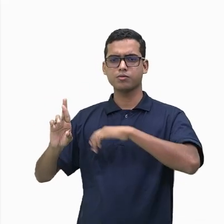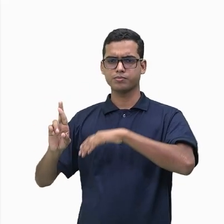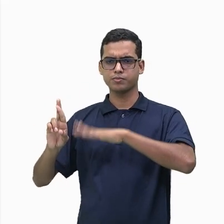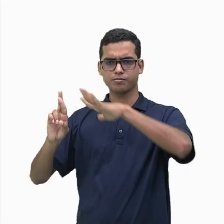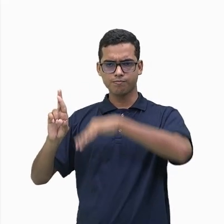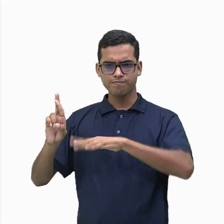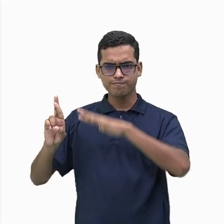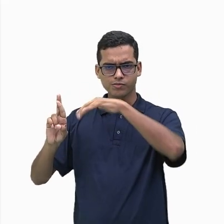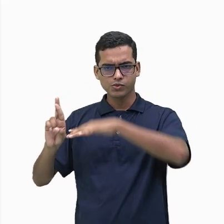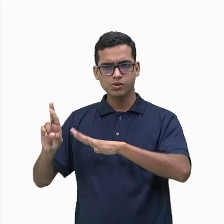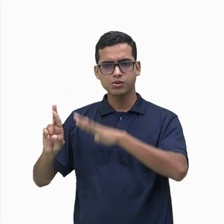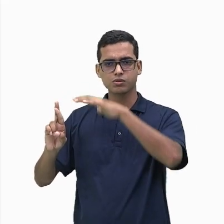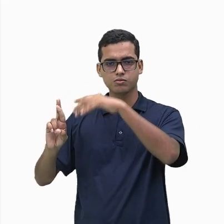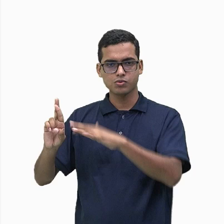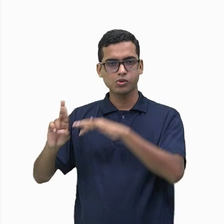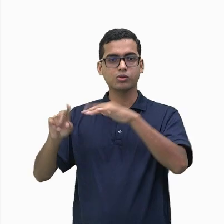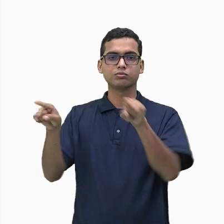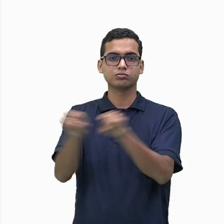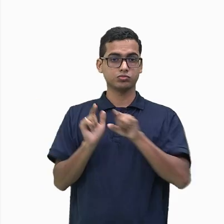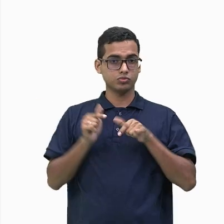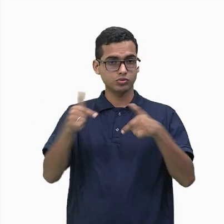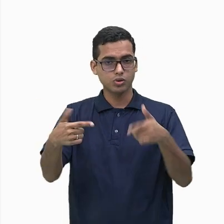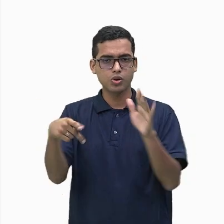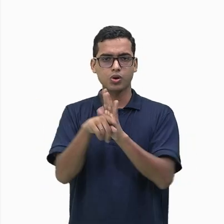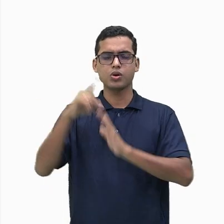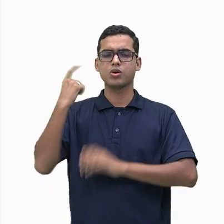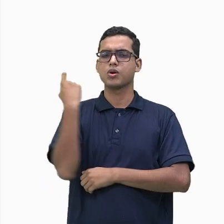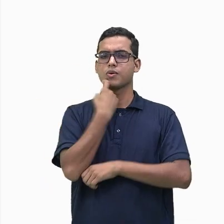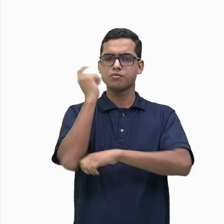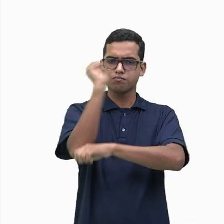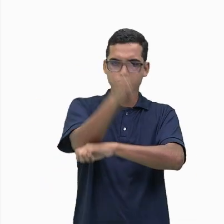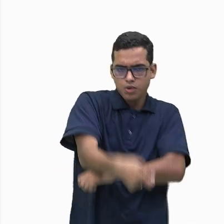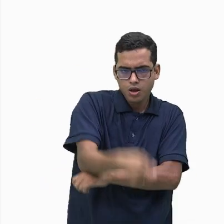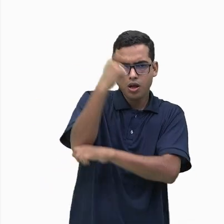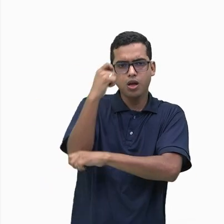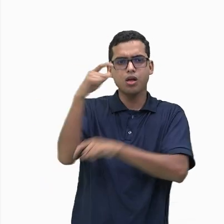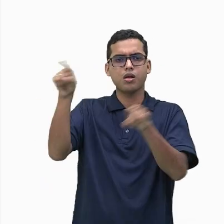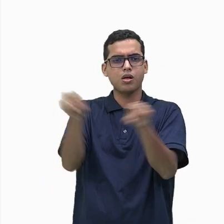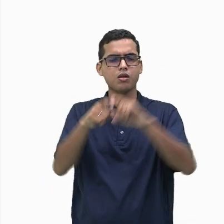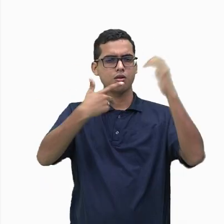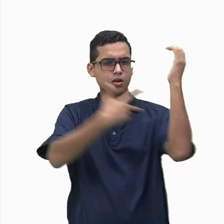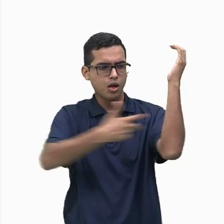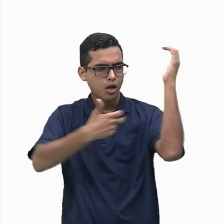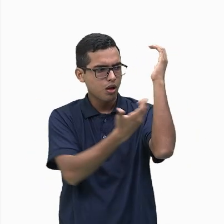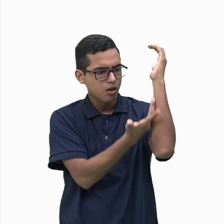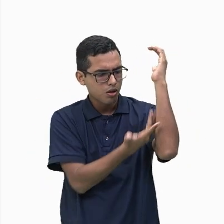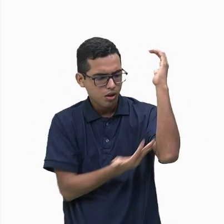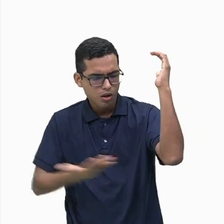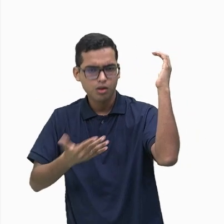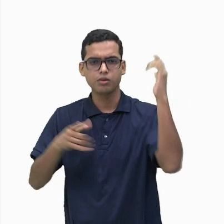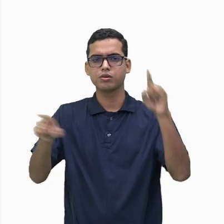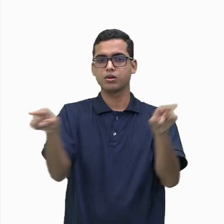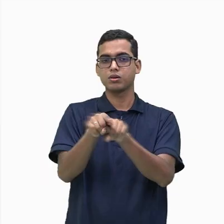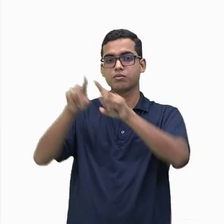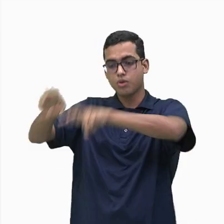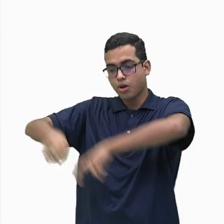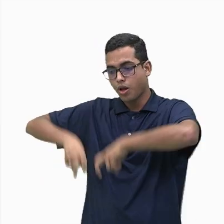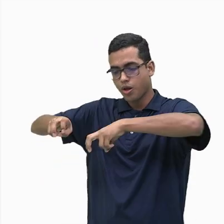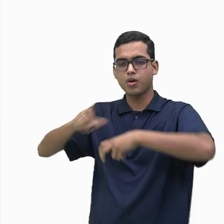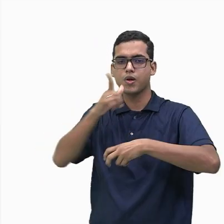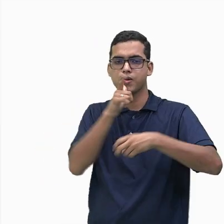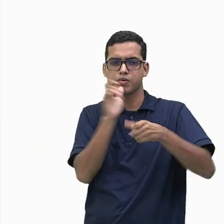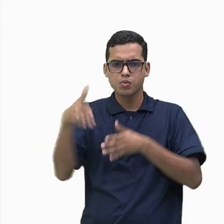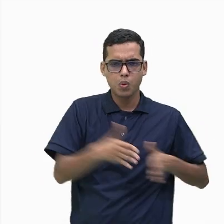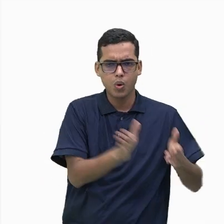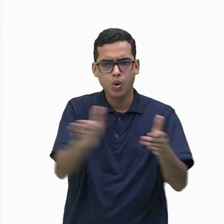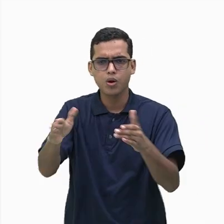sustento com suas atividades, né? Com a pesca, extrativismo, agricultura, a dinâmica dos rios, que conhece bem ali os